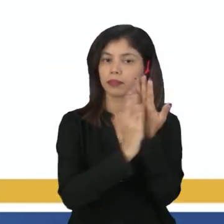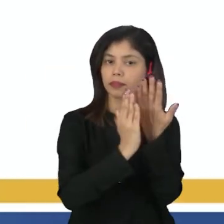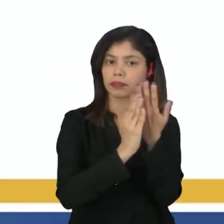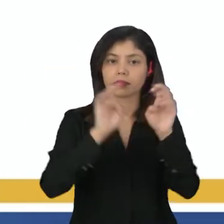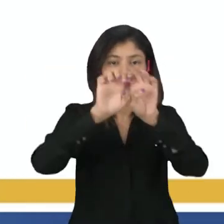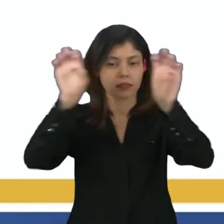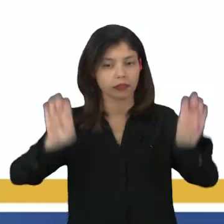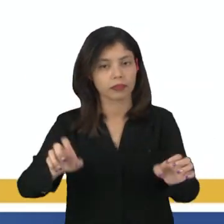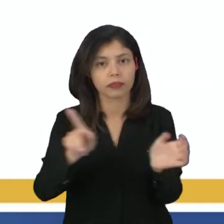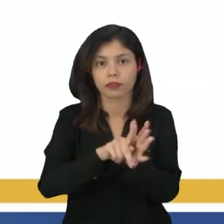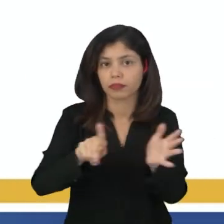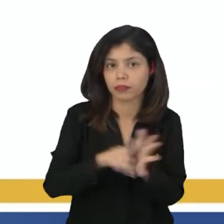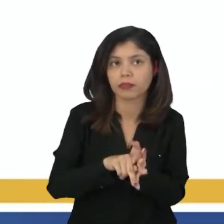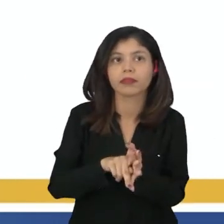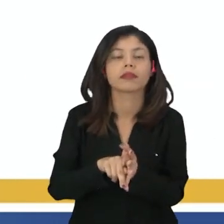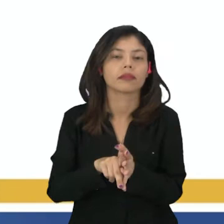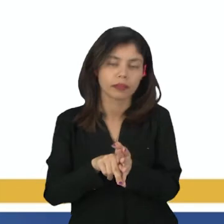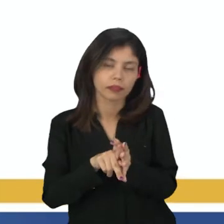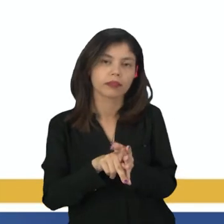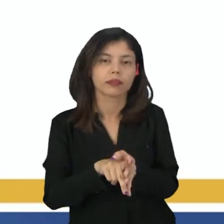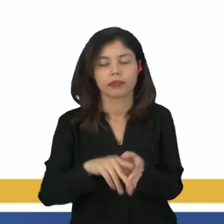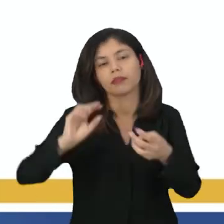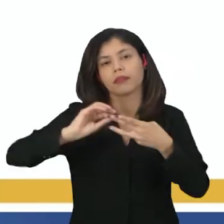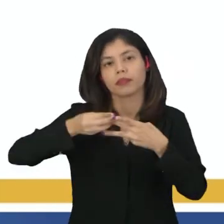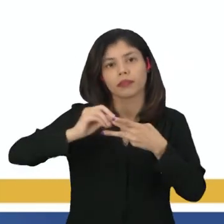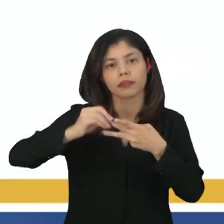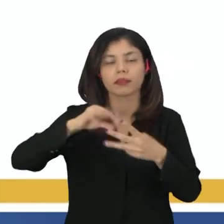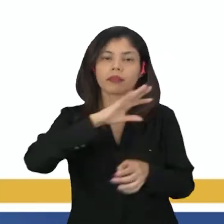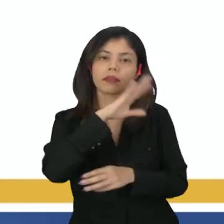uma estrutura exclusiva das células do